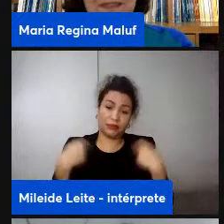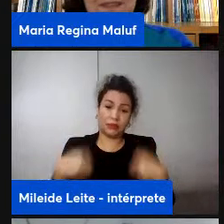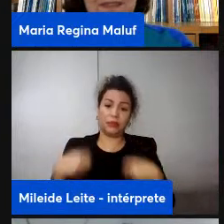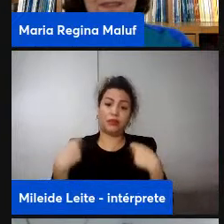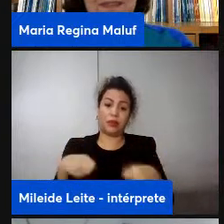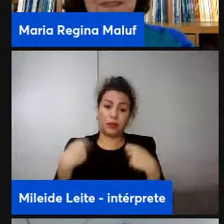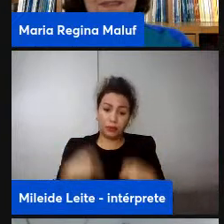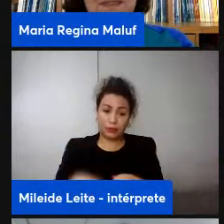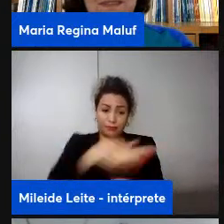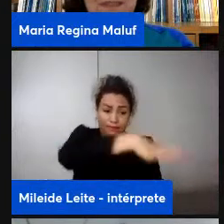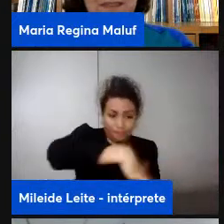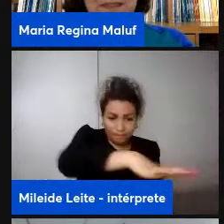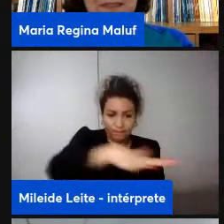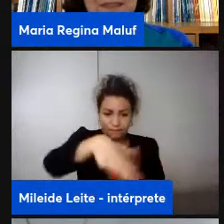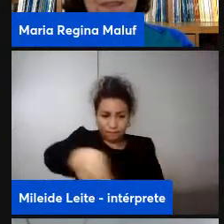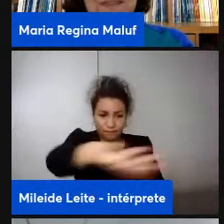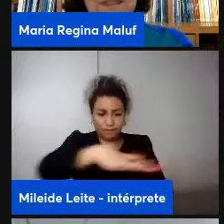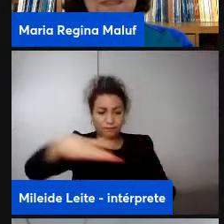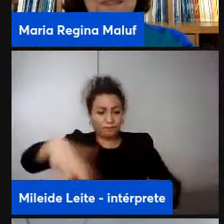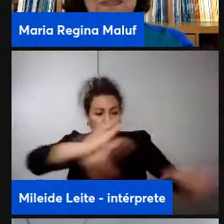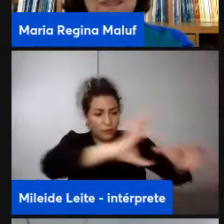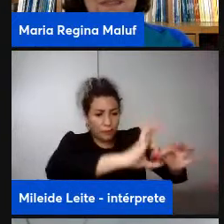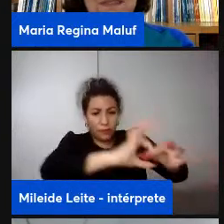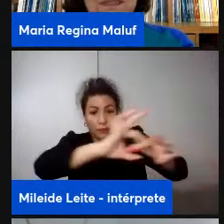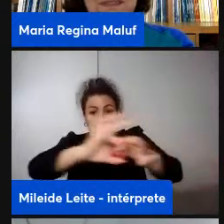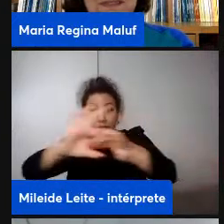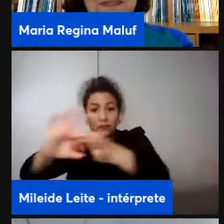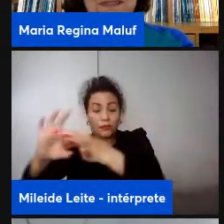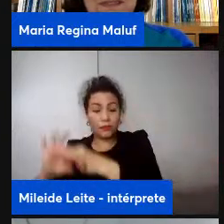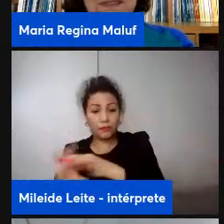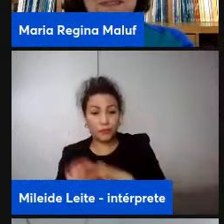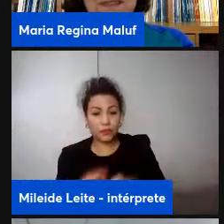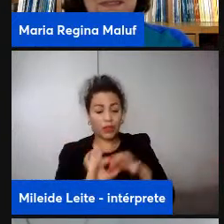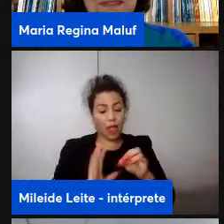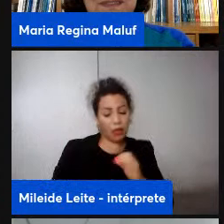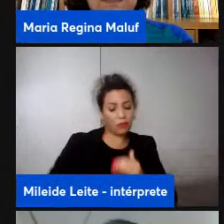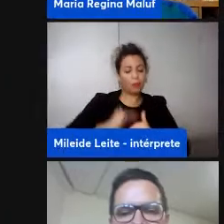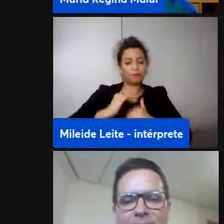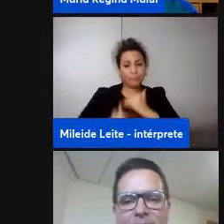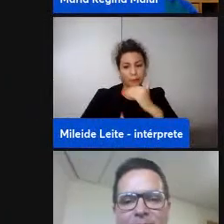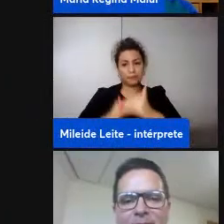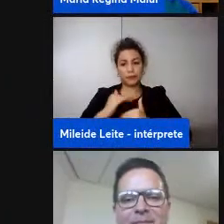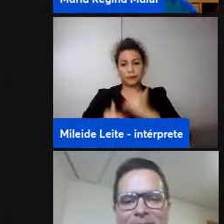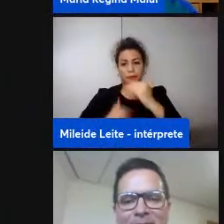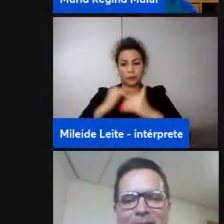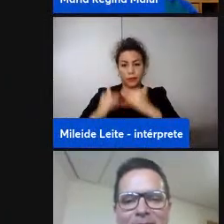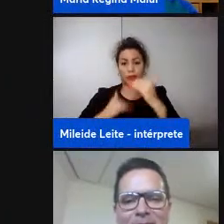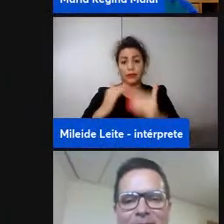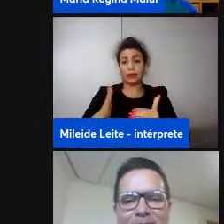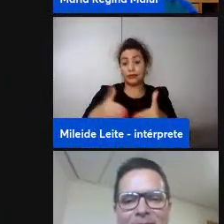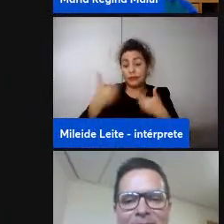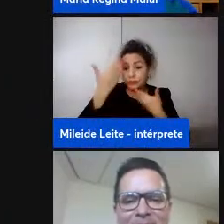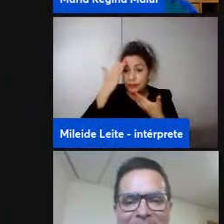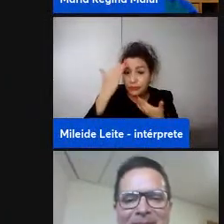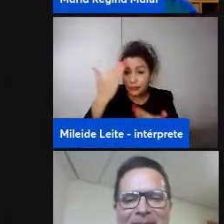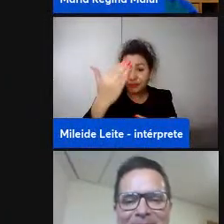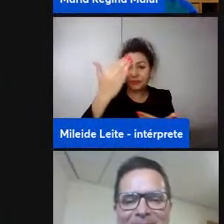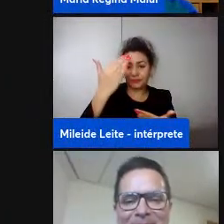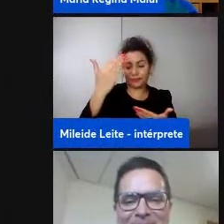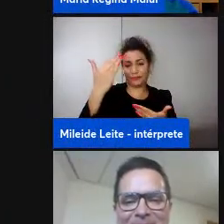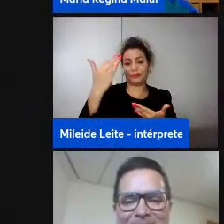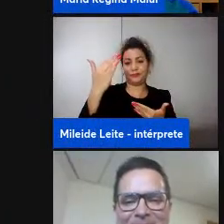Desses campos todos de conhecimento, né? E assim que ela vem se desenvolvendo. Então, muito obrigado